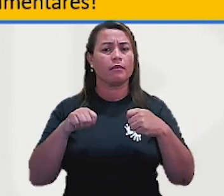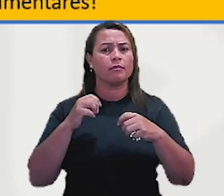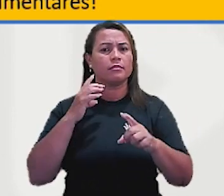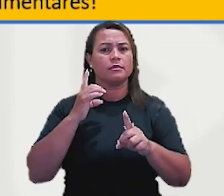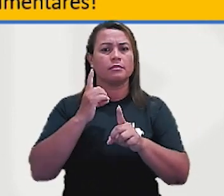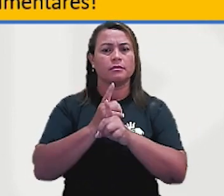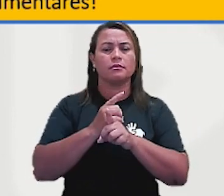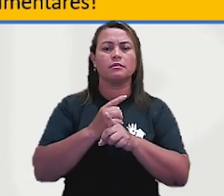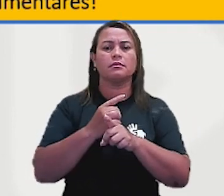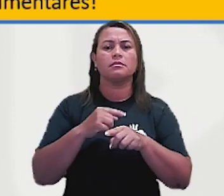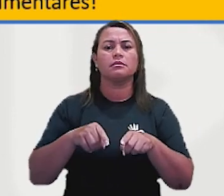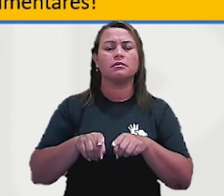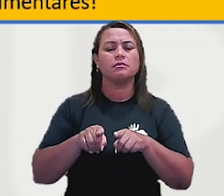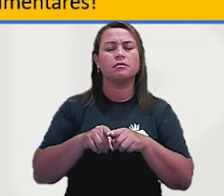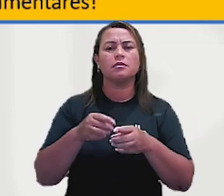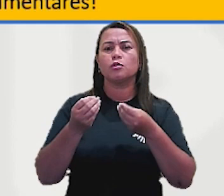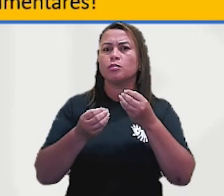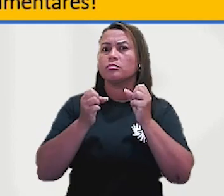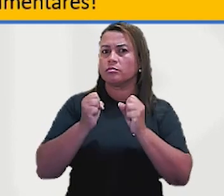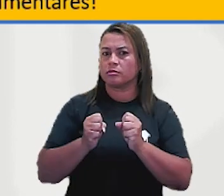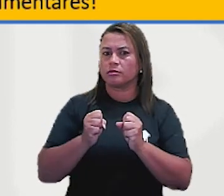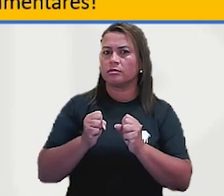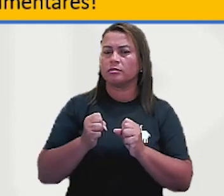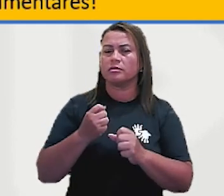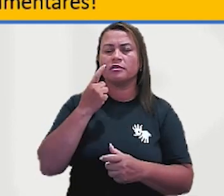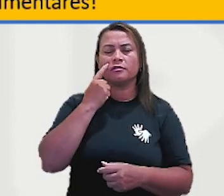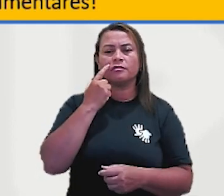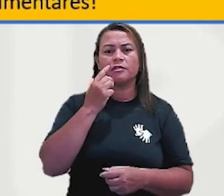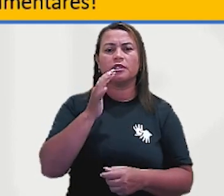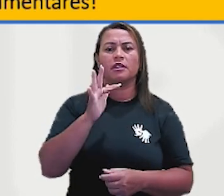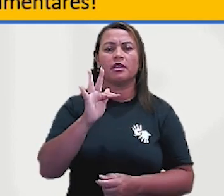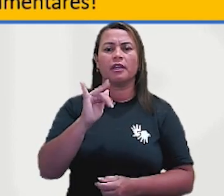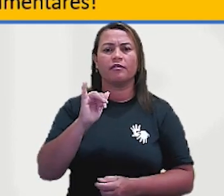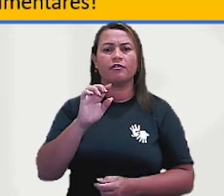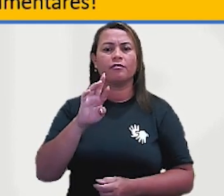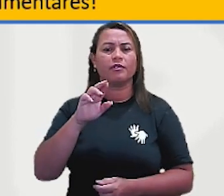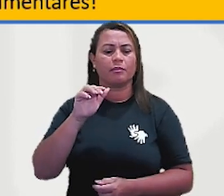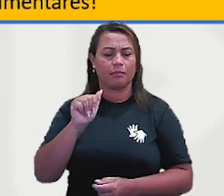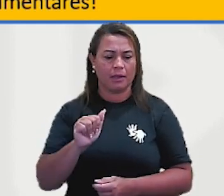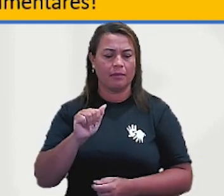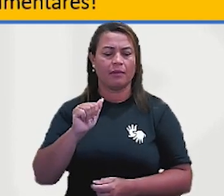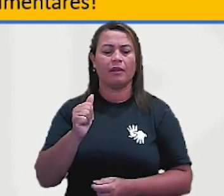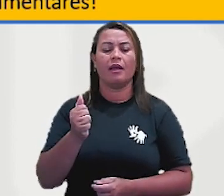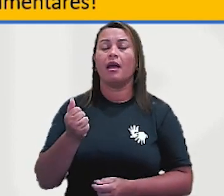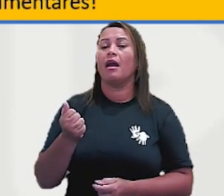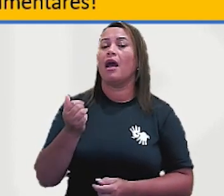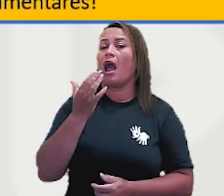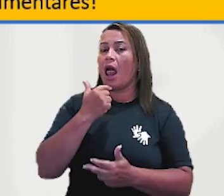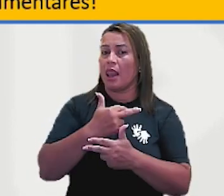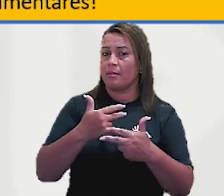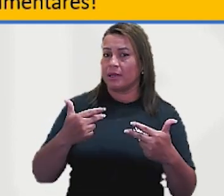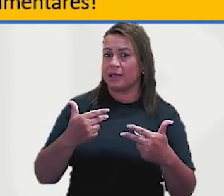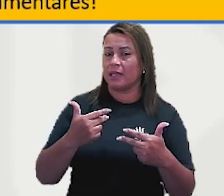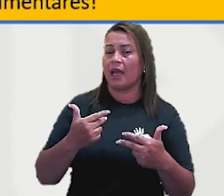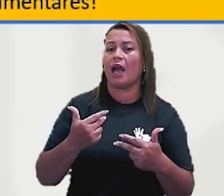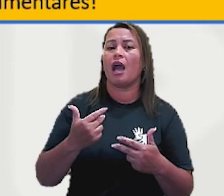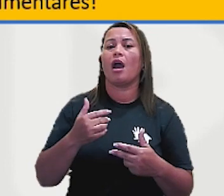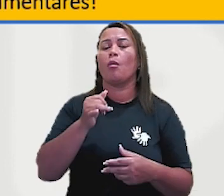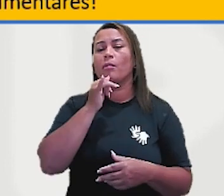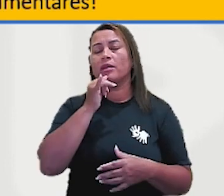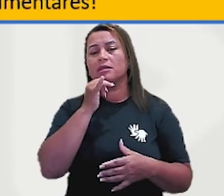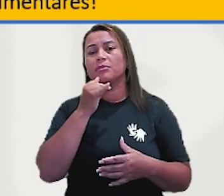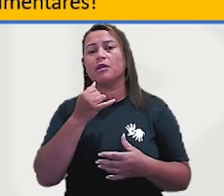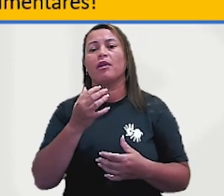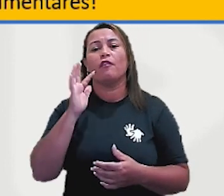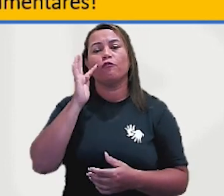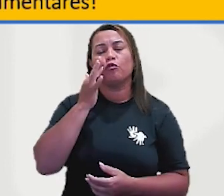aí, nessa informação nutricional, a fibra alimentar, né? Tá presente aí, como a gente sabe, em diversos alimentos de origem vegetal, como frutas,